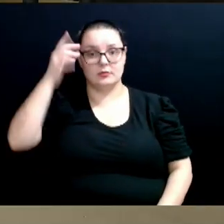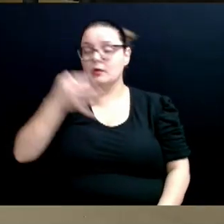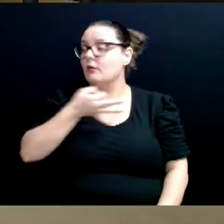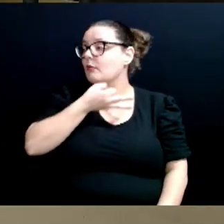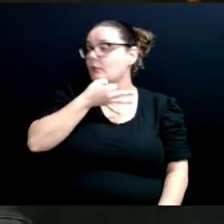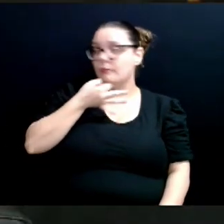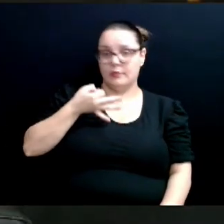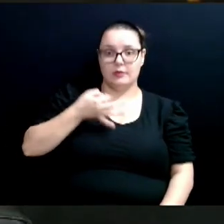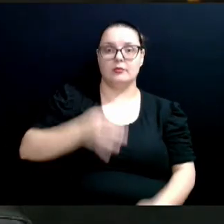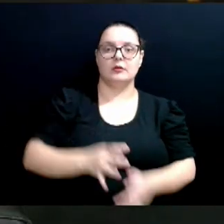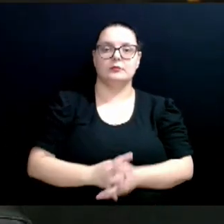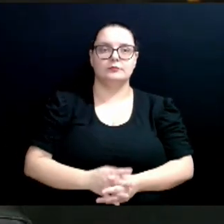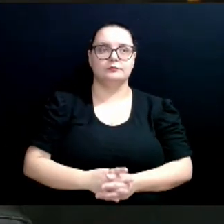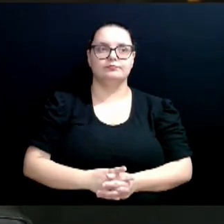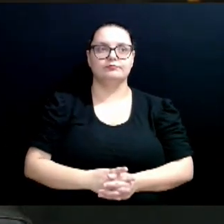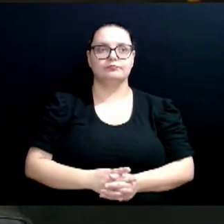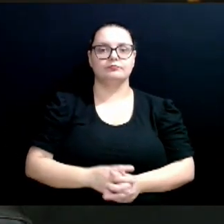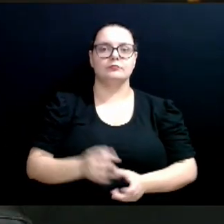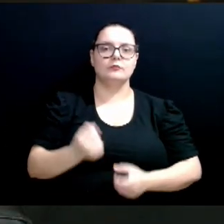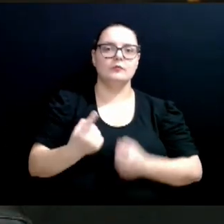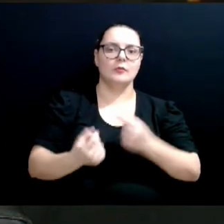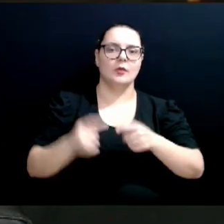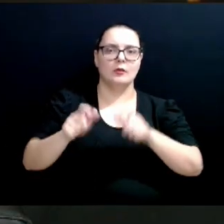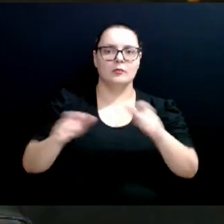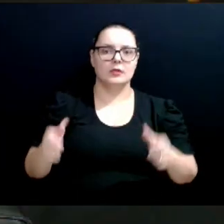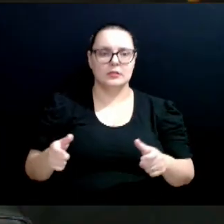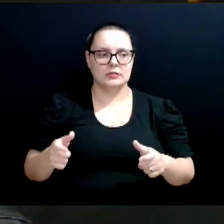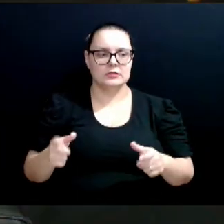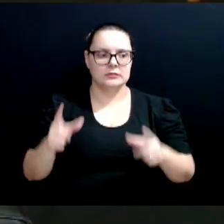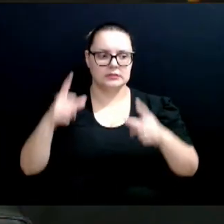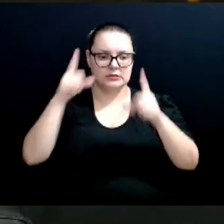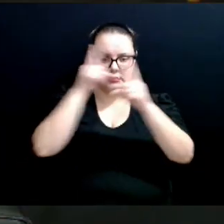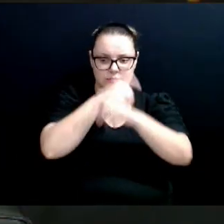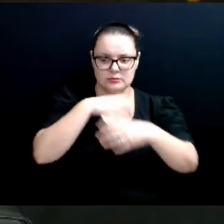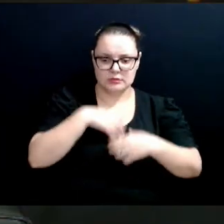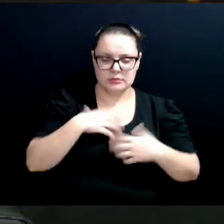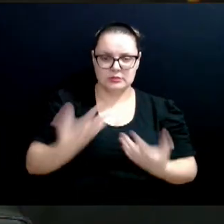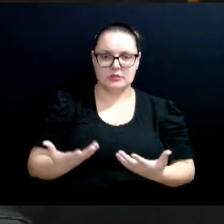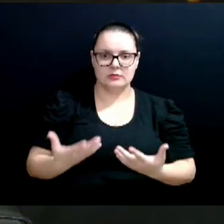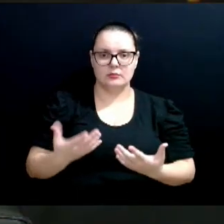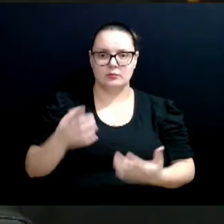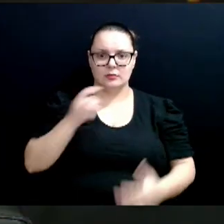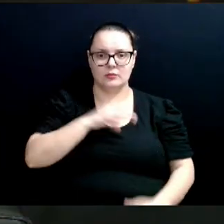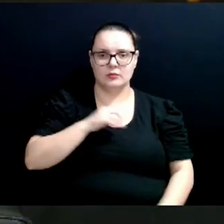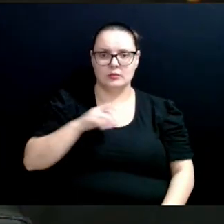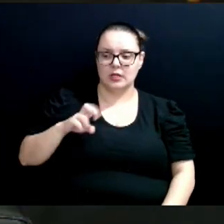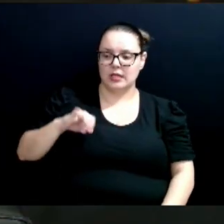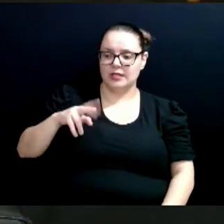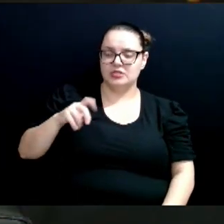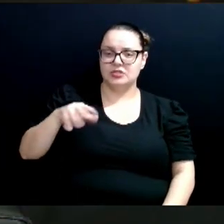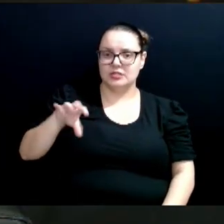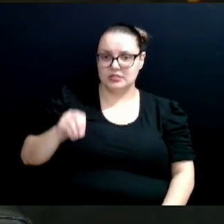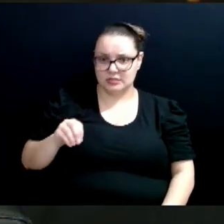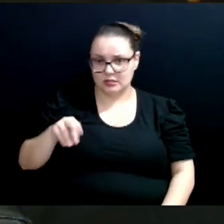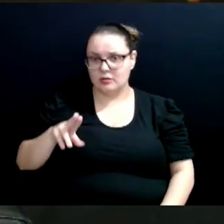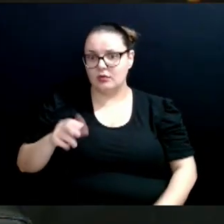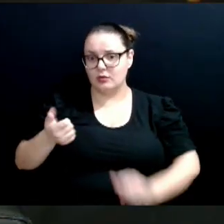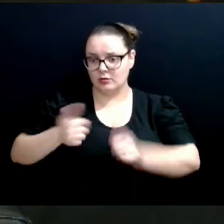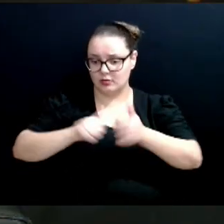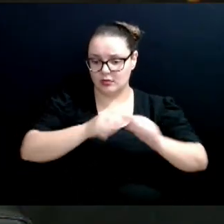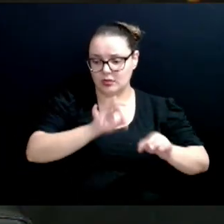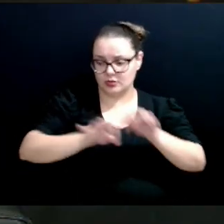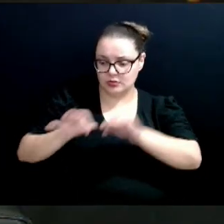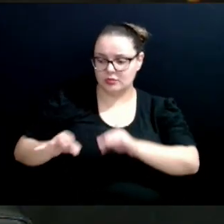Algumas pessoas elas sentem dificuldade de impor limites por medo de rejeição ou julgamento social, né, Uhum. Marilis,